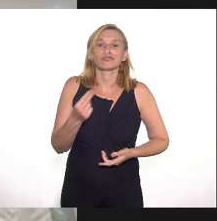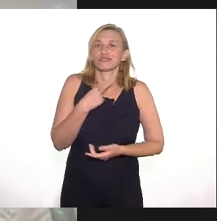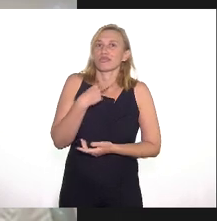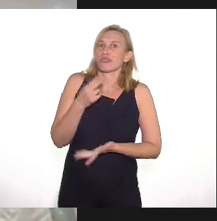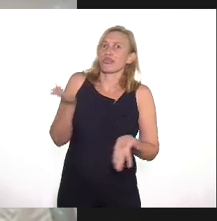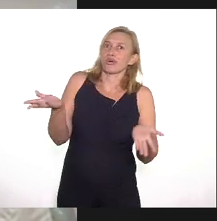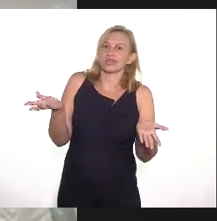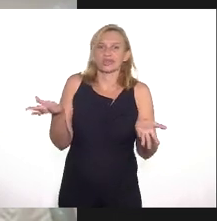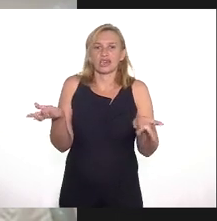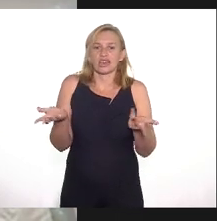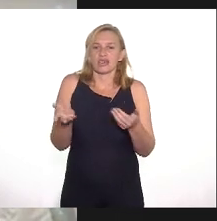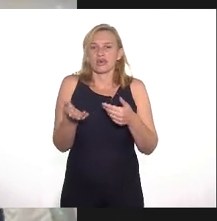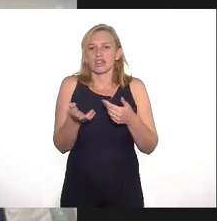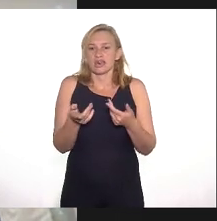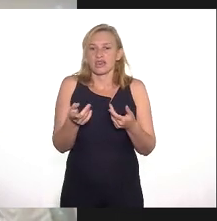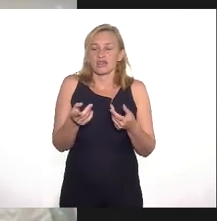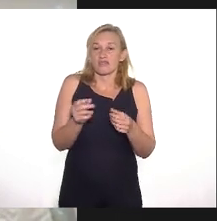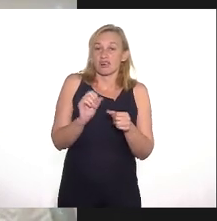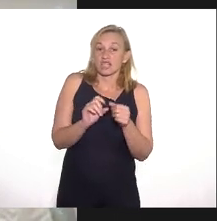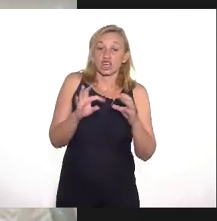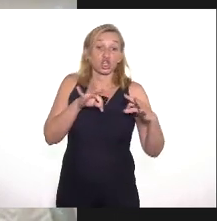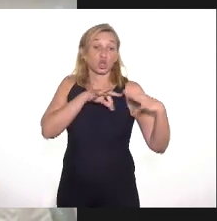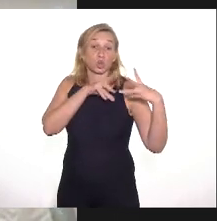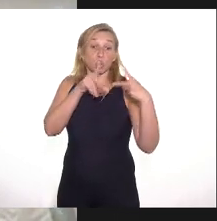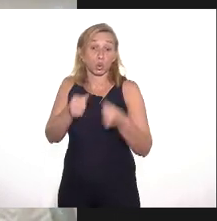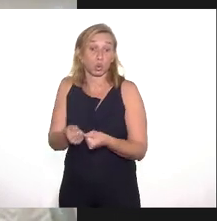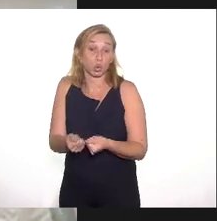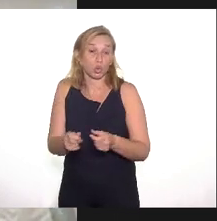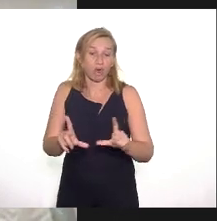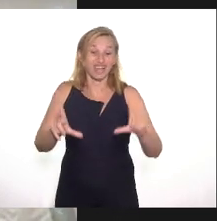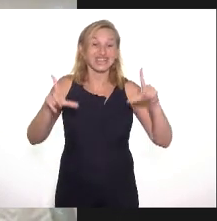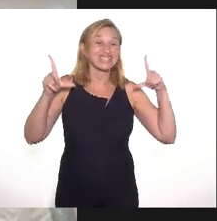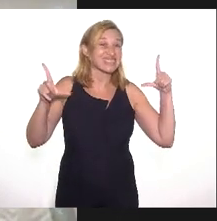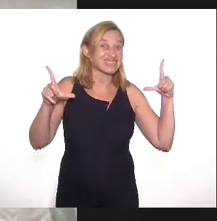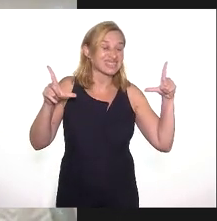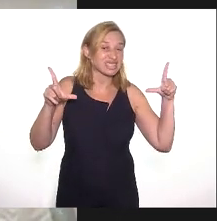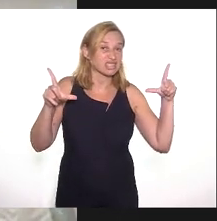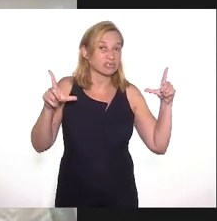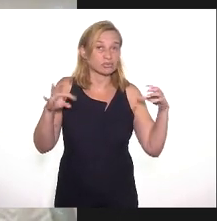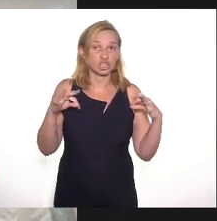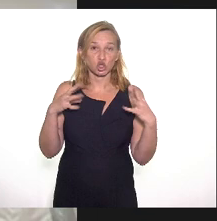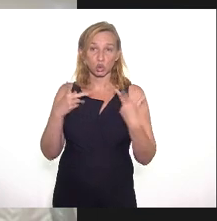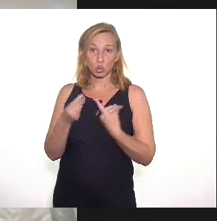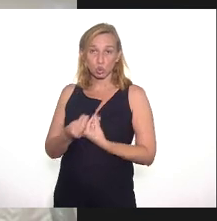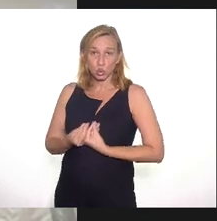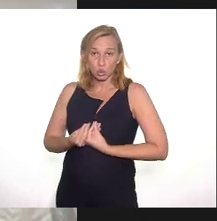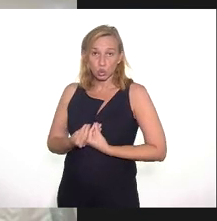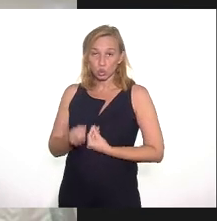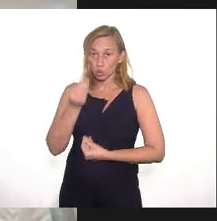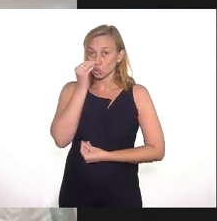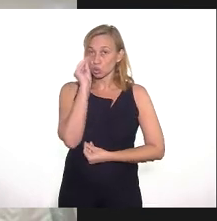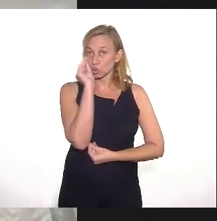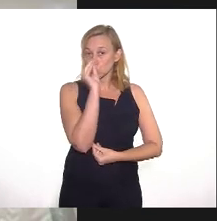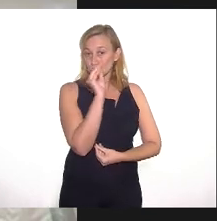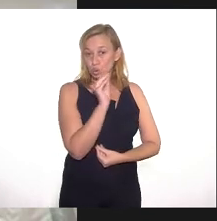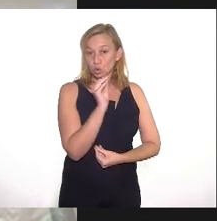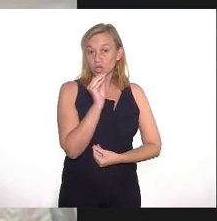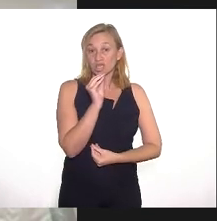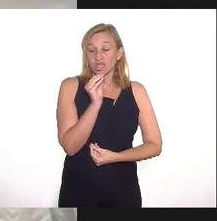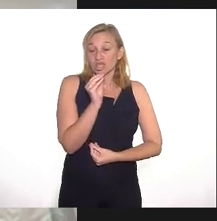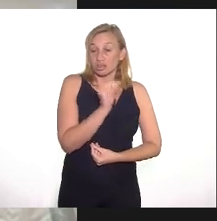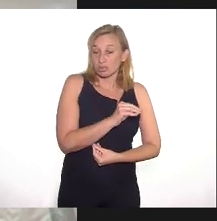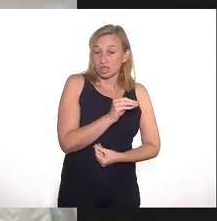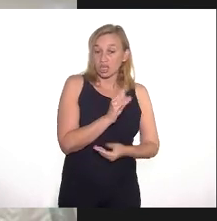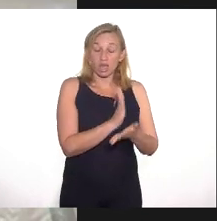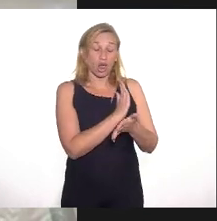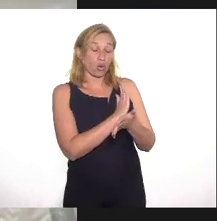fazer de todos os episódios um palanque eleitoral para tudo e, sobretudo, da desgraça, como têm feito